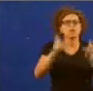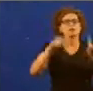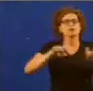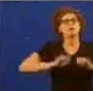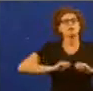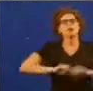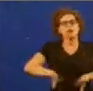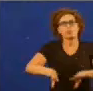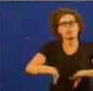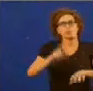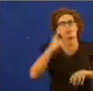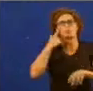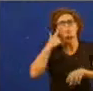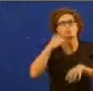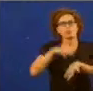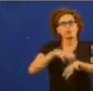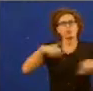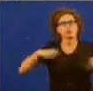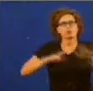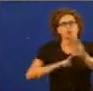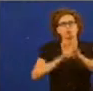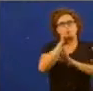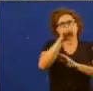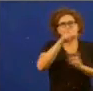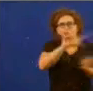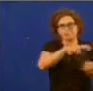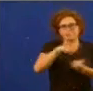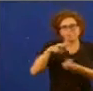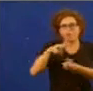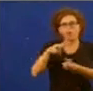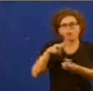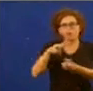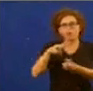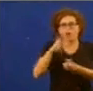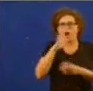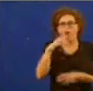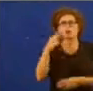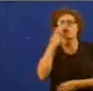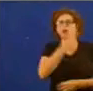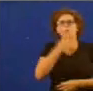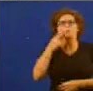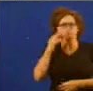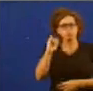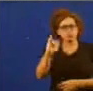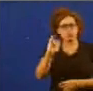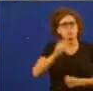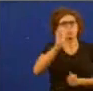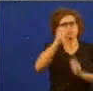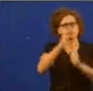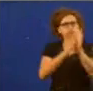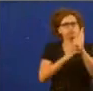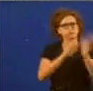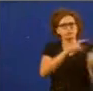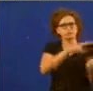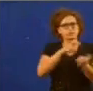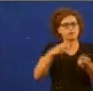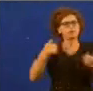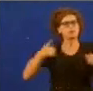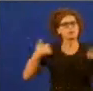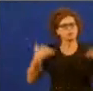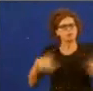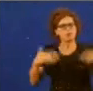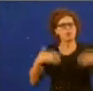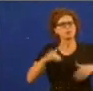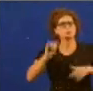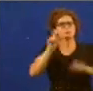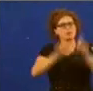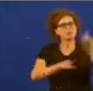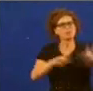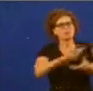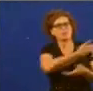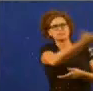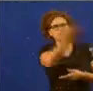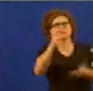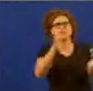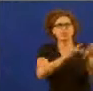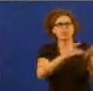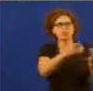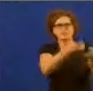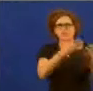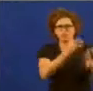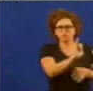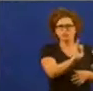renuncia a unha maior progresividade fiscal promete agora máis rebaixas alegrámonos polos beneficiarios das mesmas